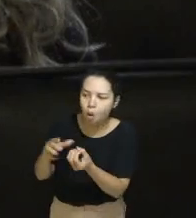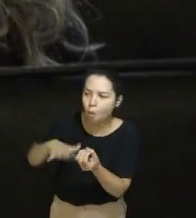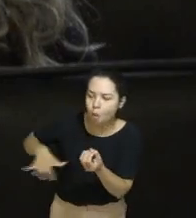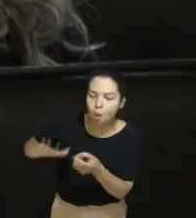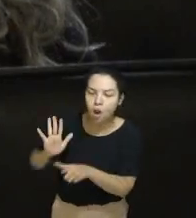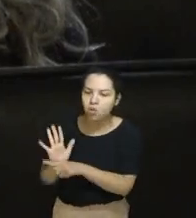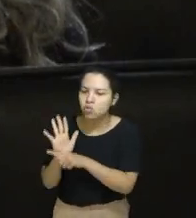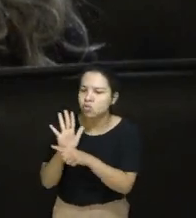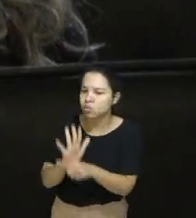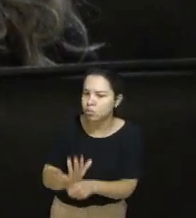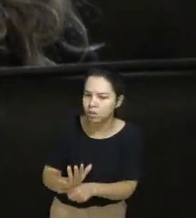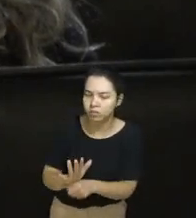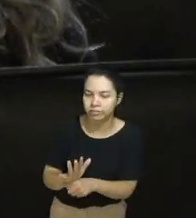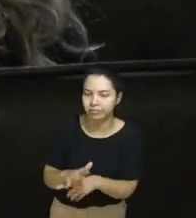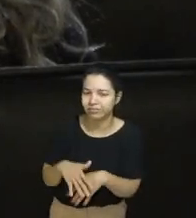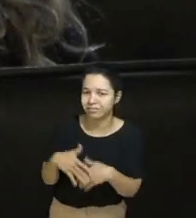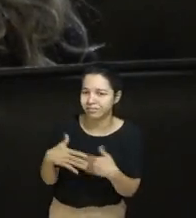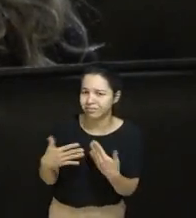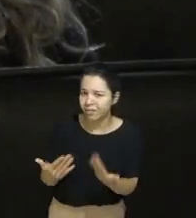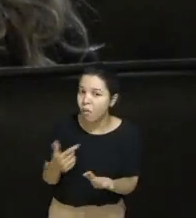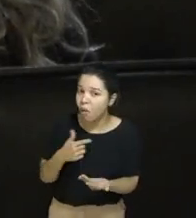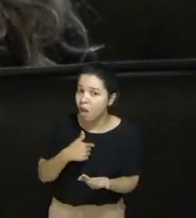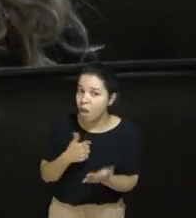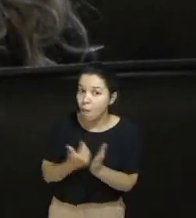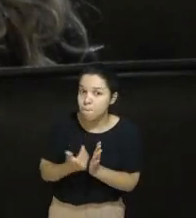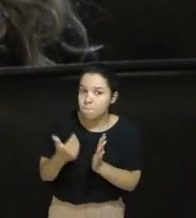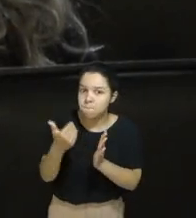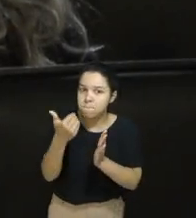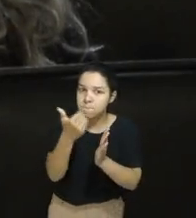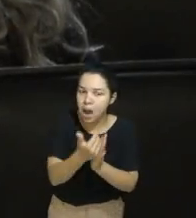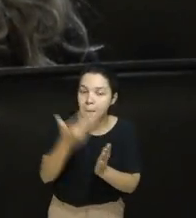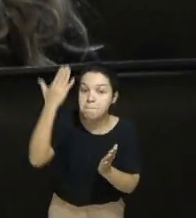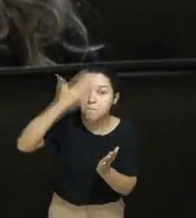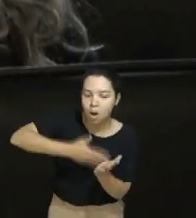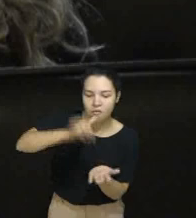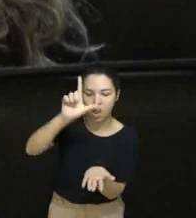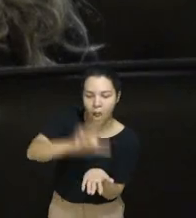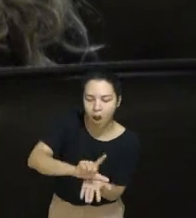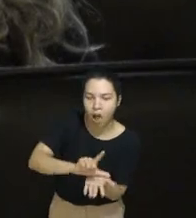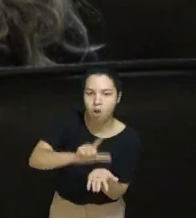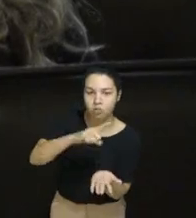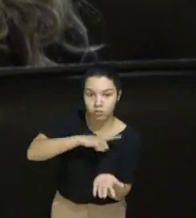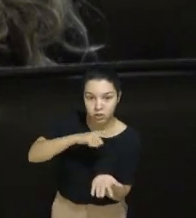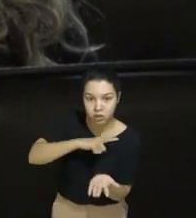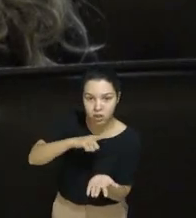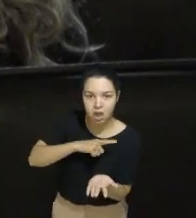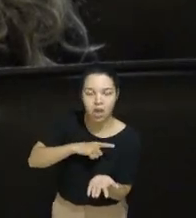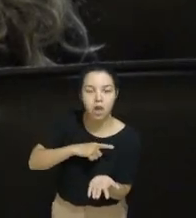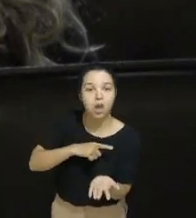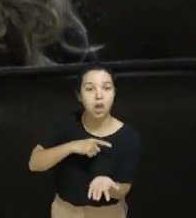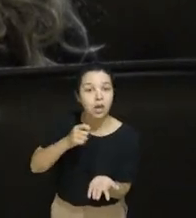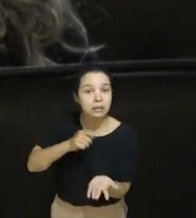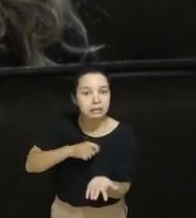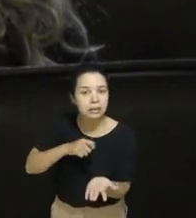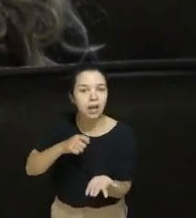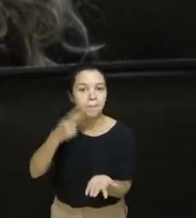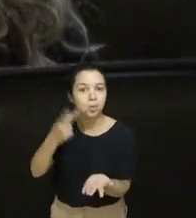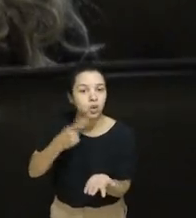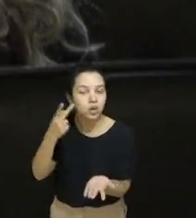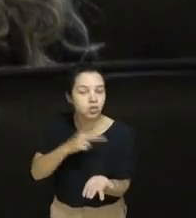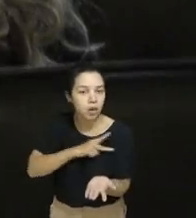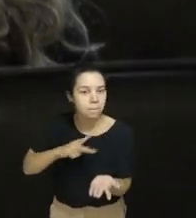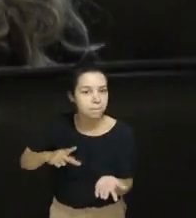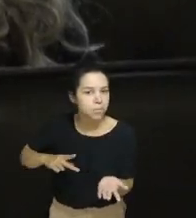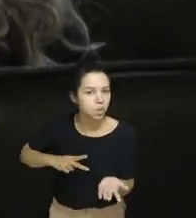Então, quanto mais eu tiver diagnóstico, eu vou ter dados para fazer política pública. E me